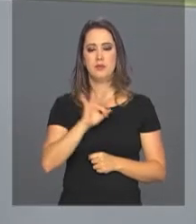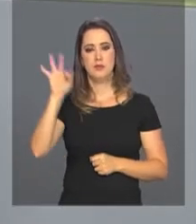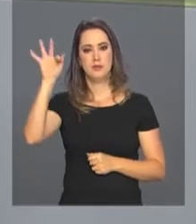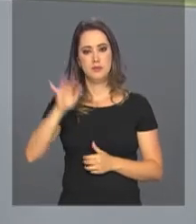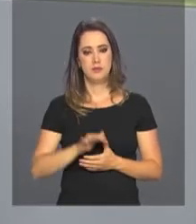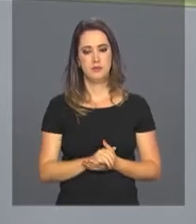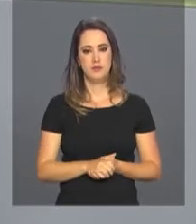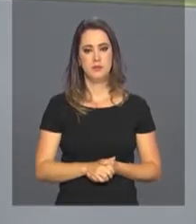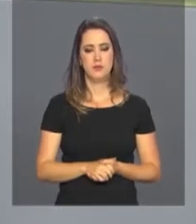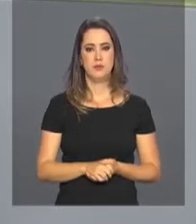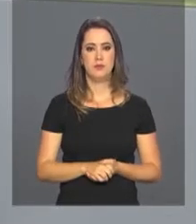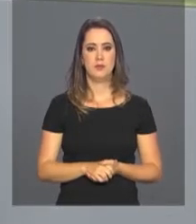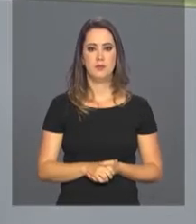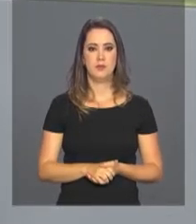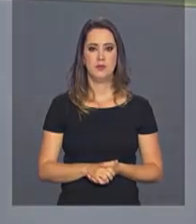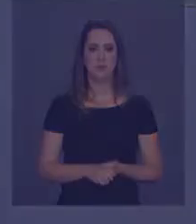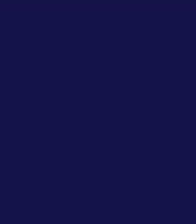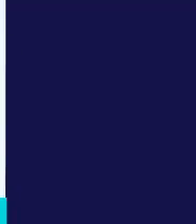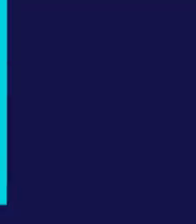do governo federal